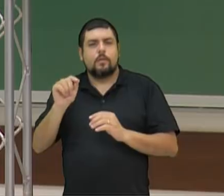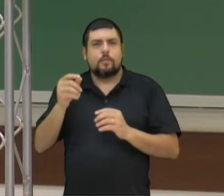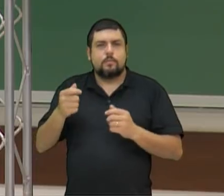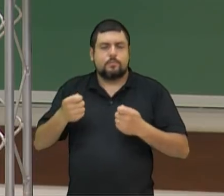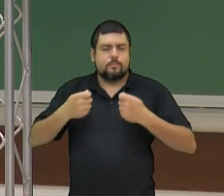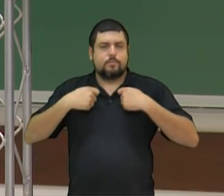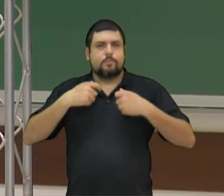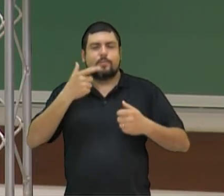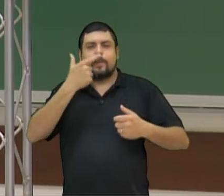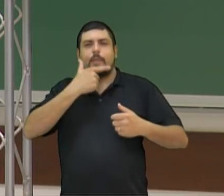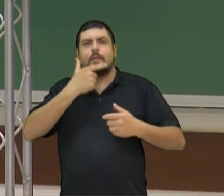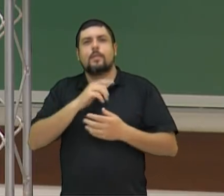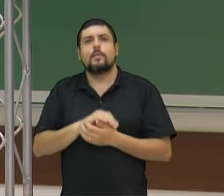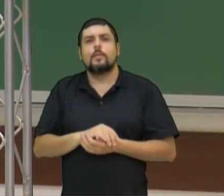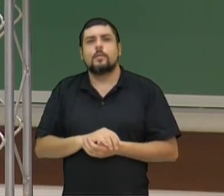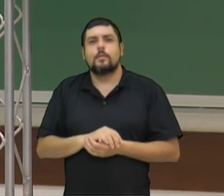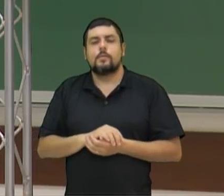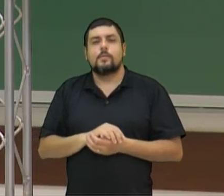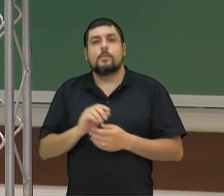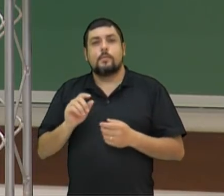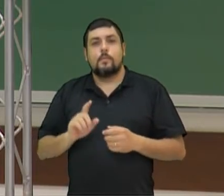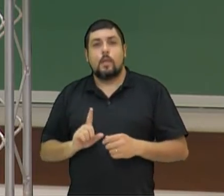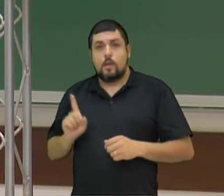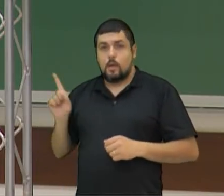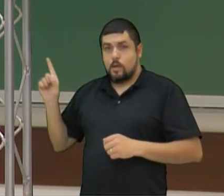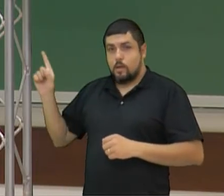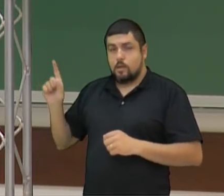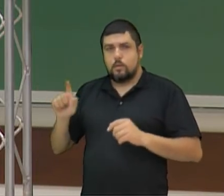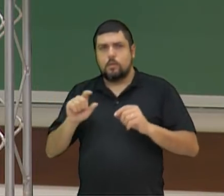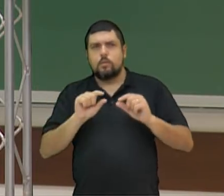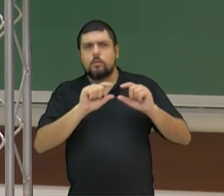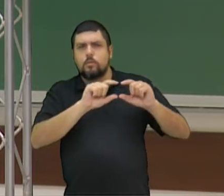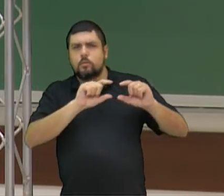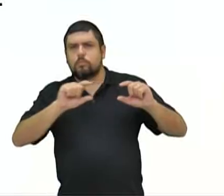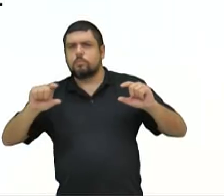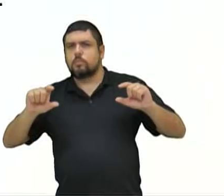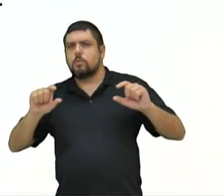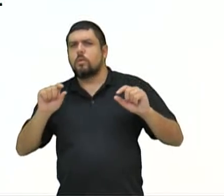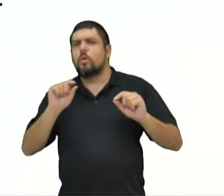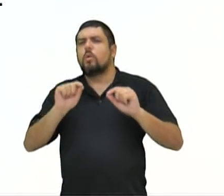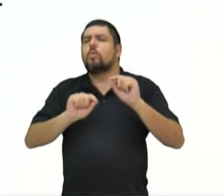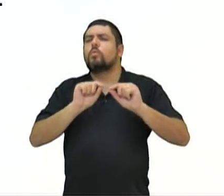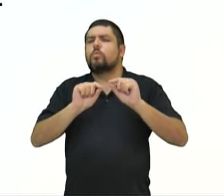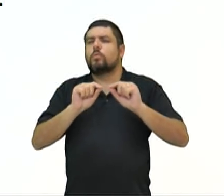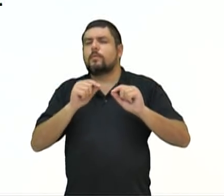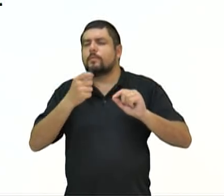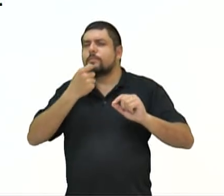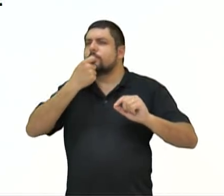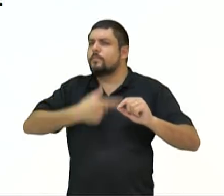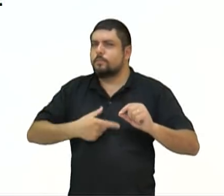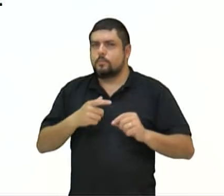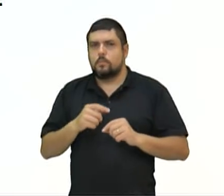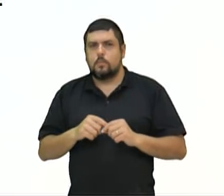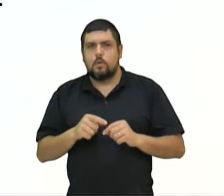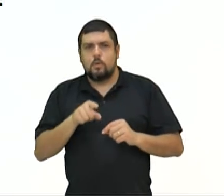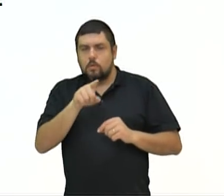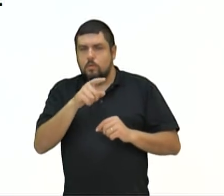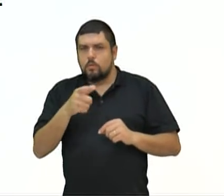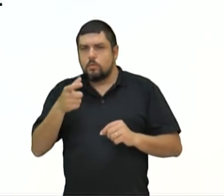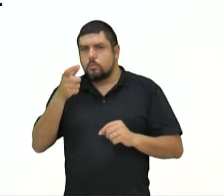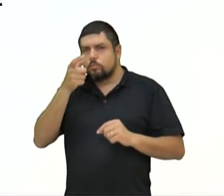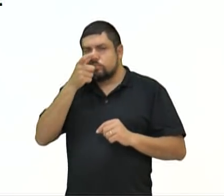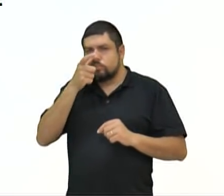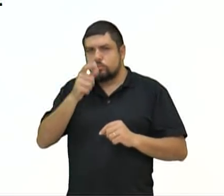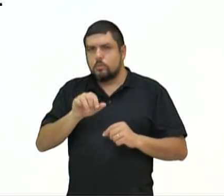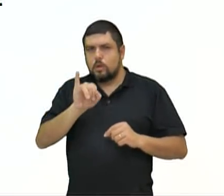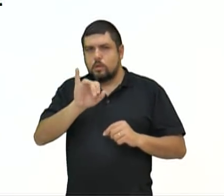riso. Então, aqui, o que causaria o humor nessa tirinha? Tá? Vocês vão analisar ali as imagens, né, que tem